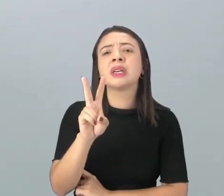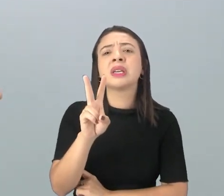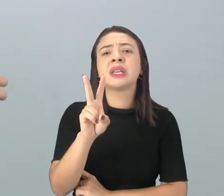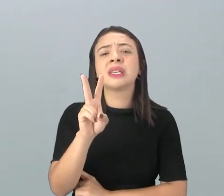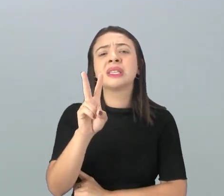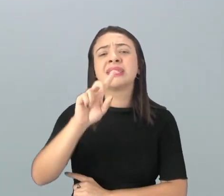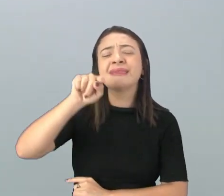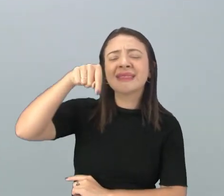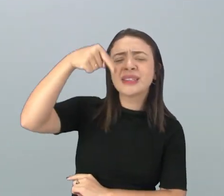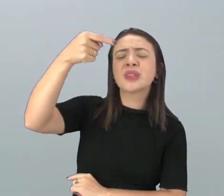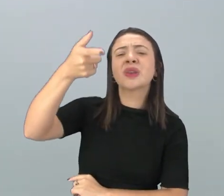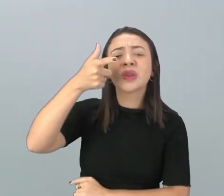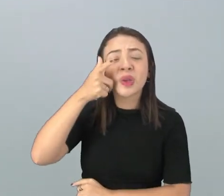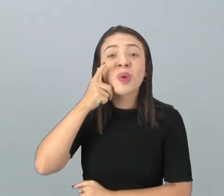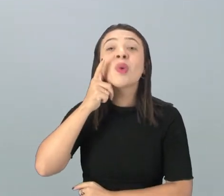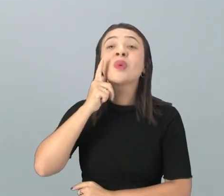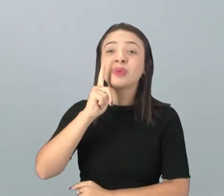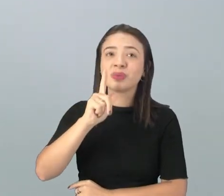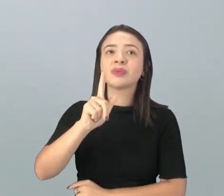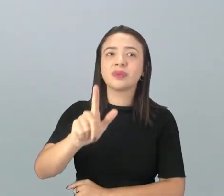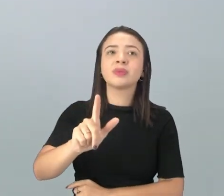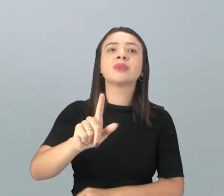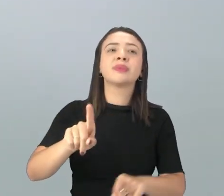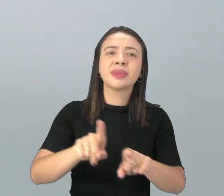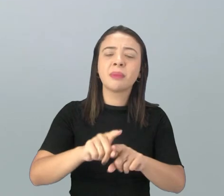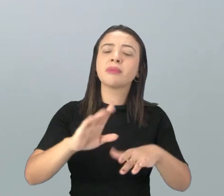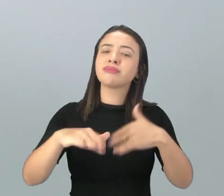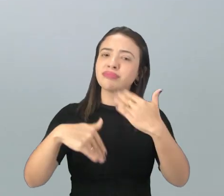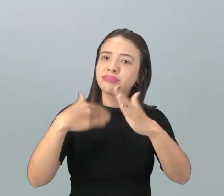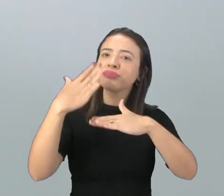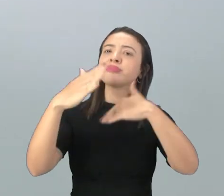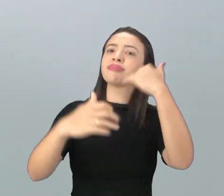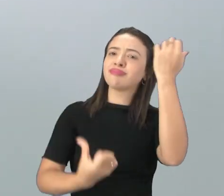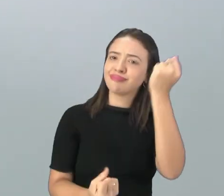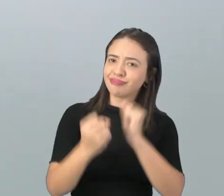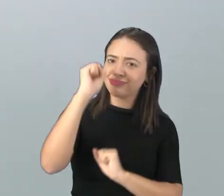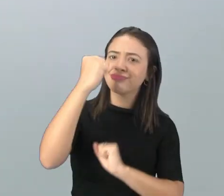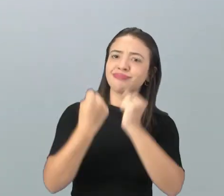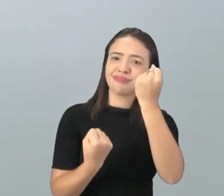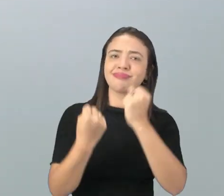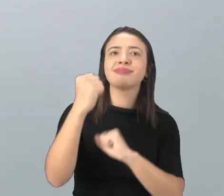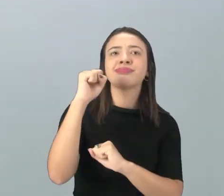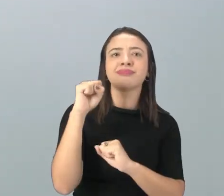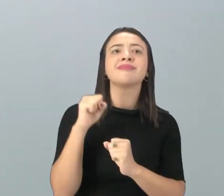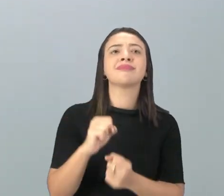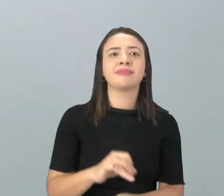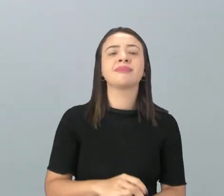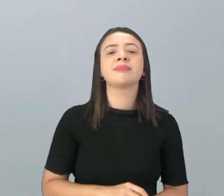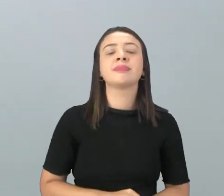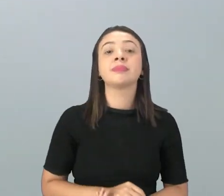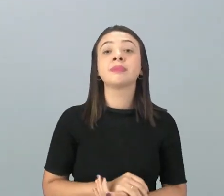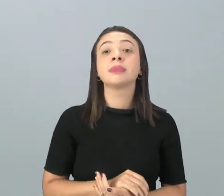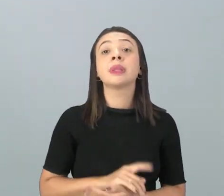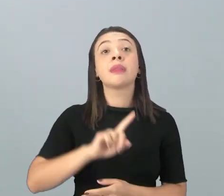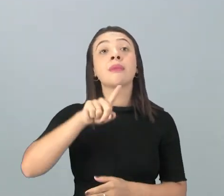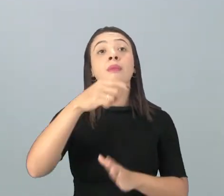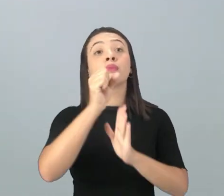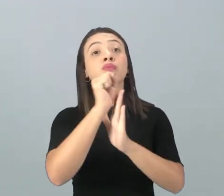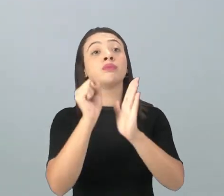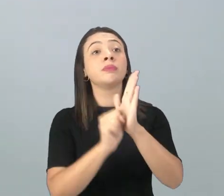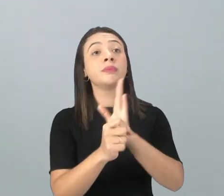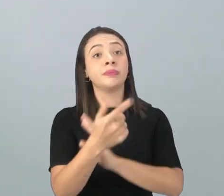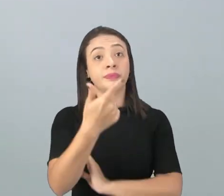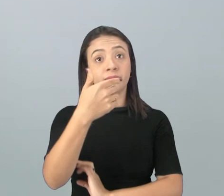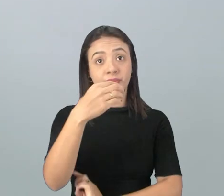pioneira, que aconteceu no século XVIII, esses demais países começaram a se industrializar a partir do século XX. Por isso